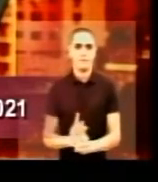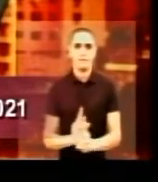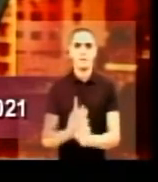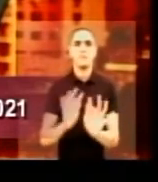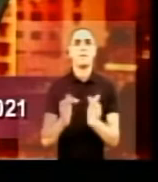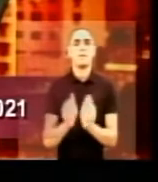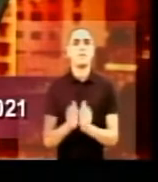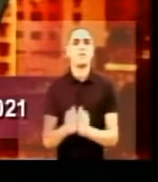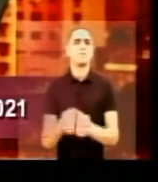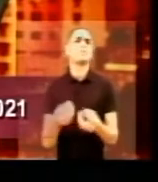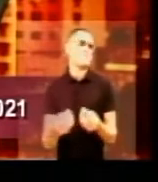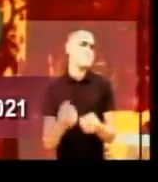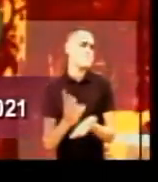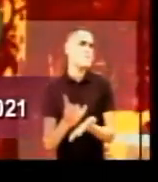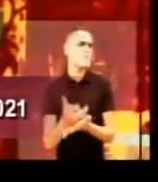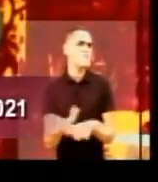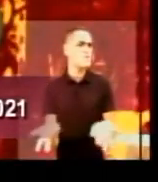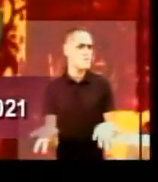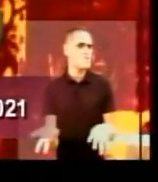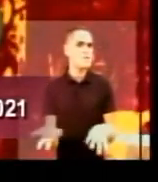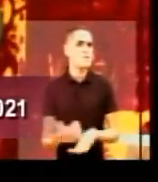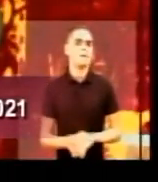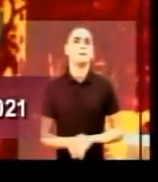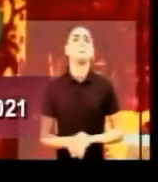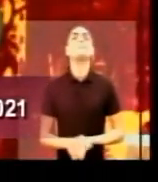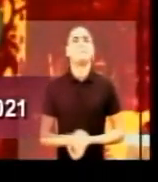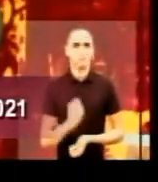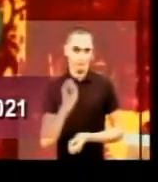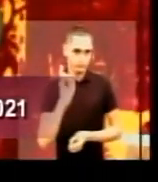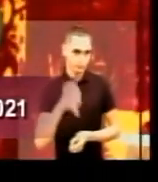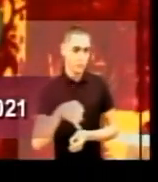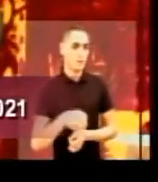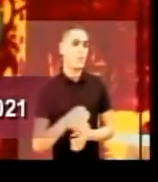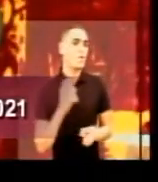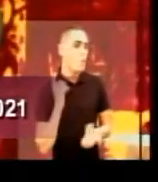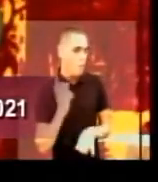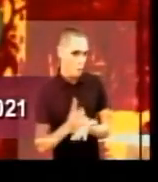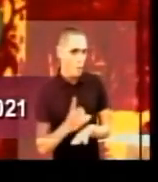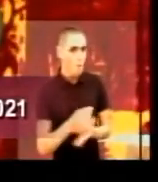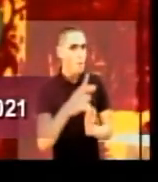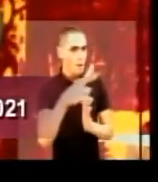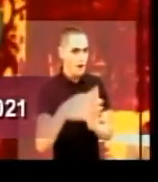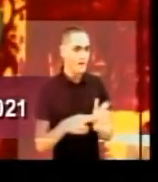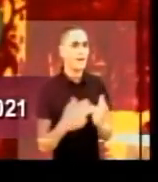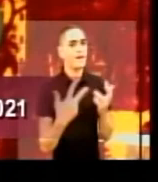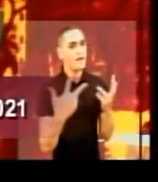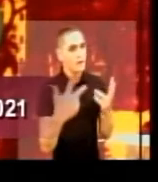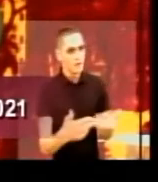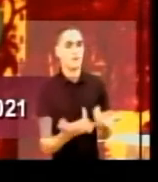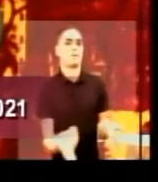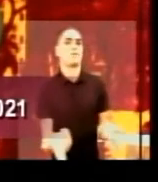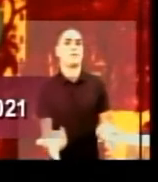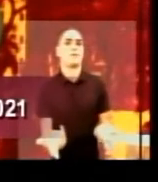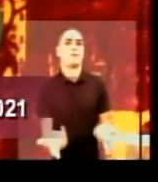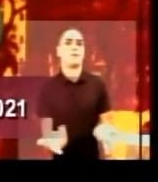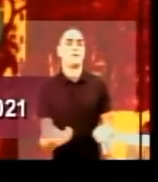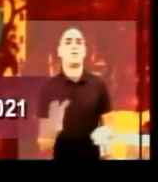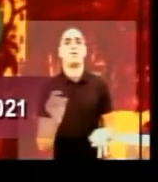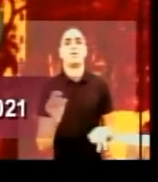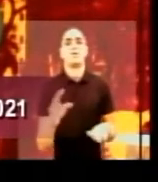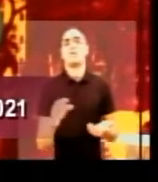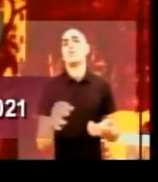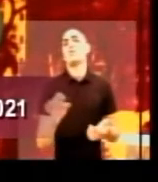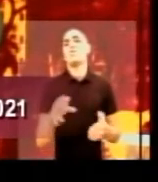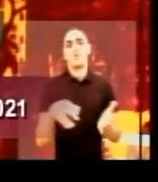estabelecimentos comerciais continua? Permanece em todos os estabelecimentos comerciais, tá? Não se aplica para serviços,